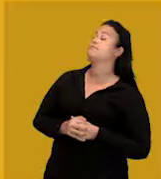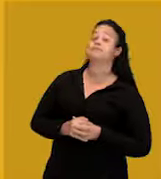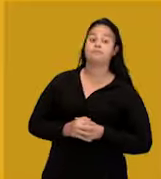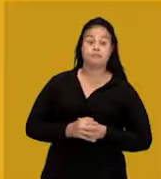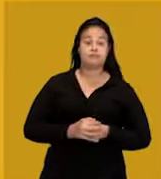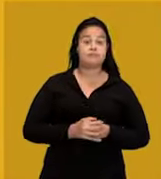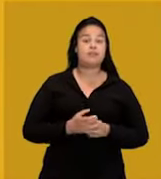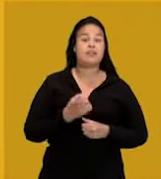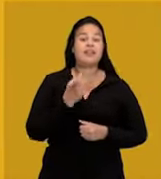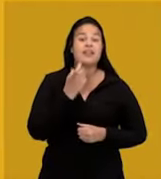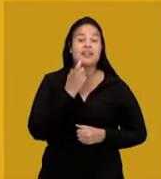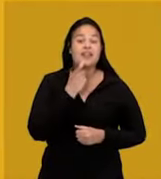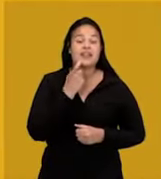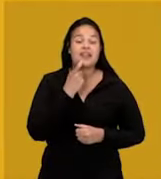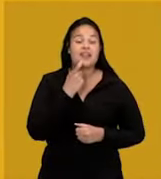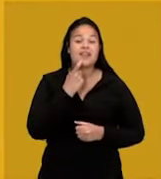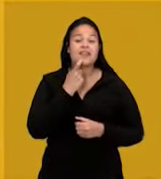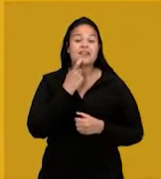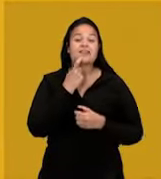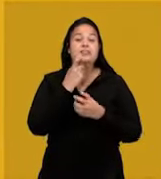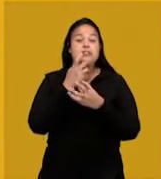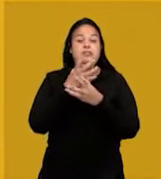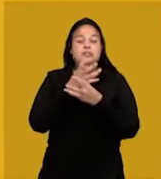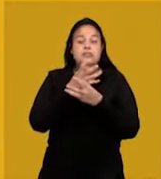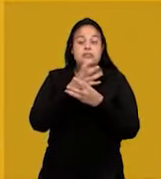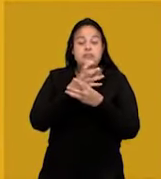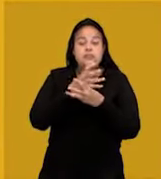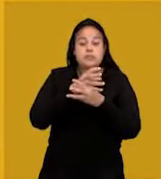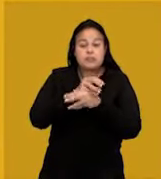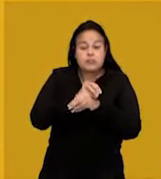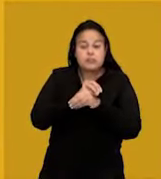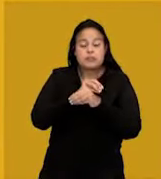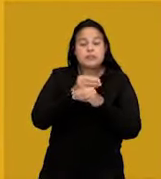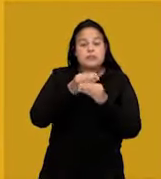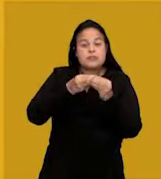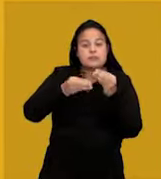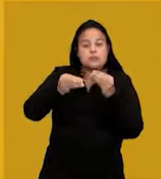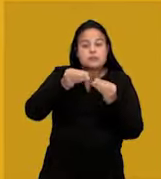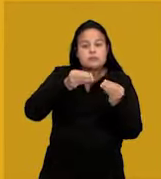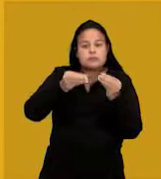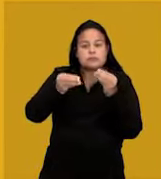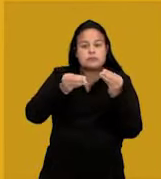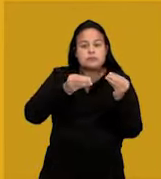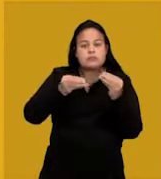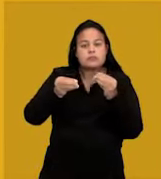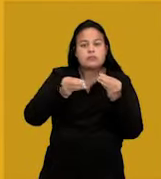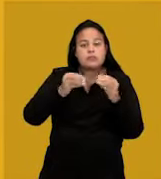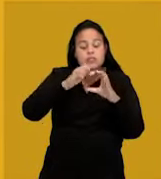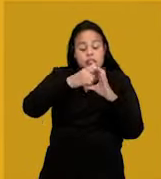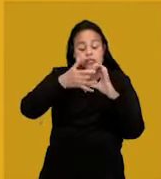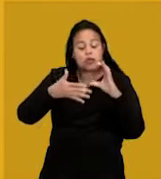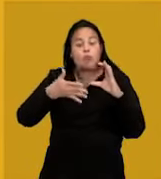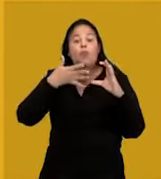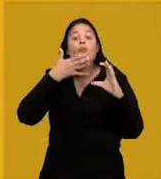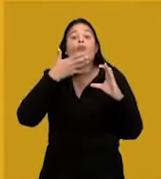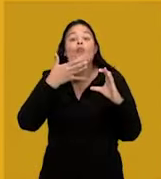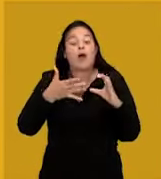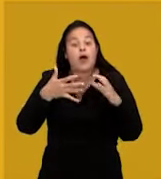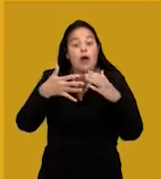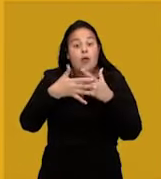cartilaginoso. Quais são as características do tecido cartilaginoso? Ele é um tecido